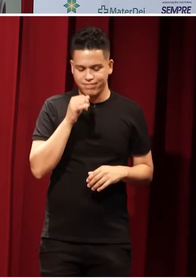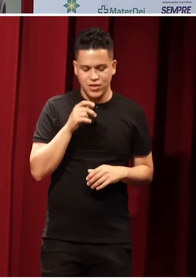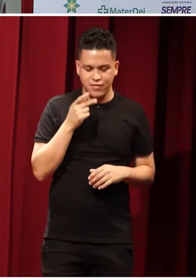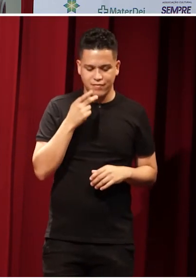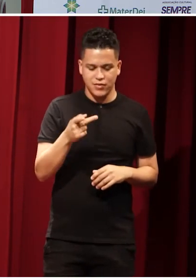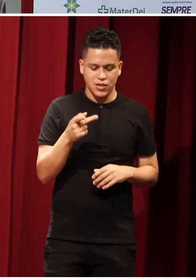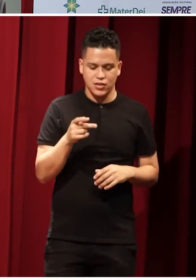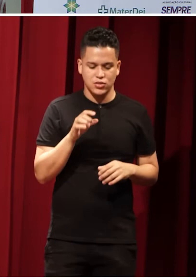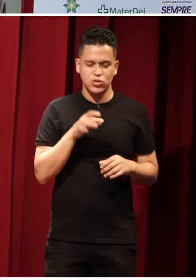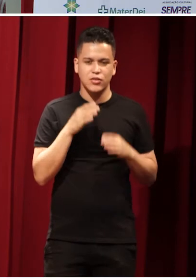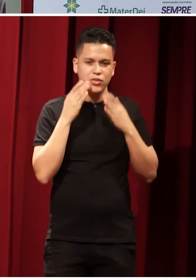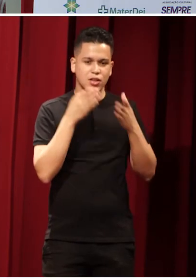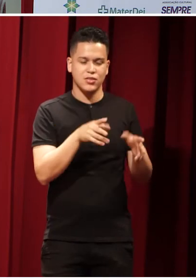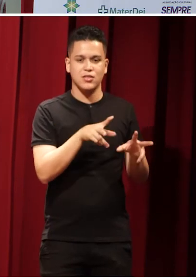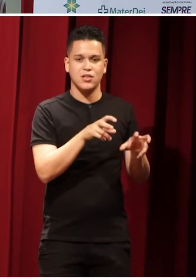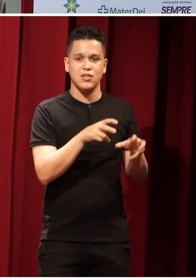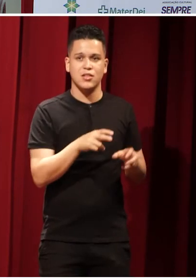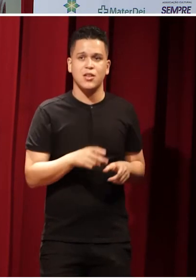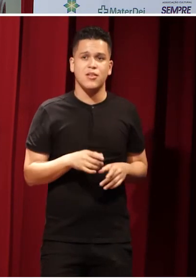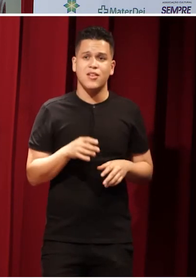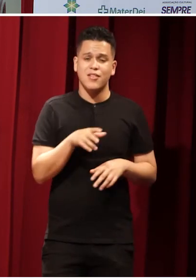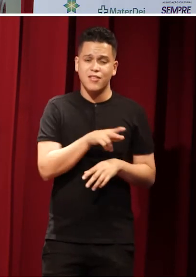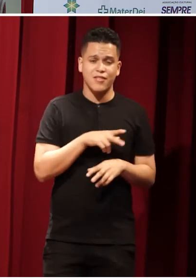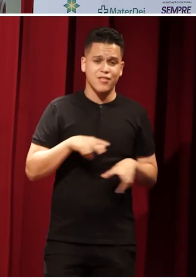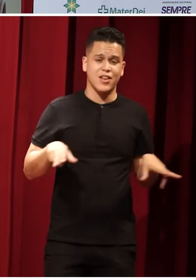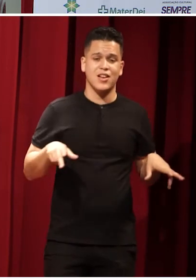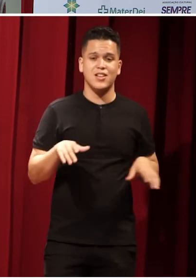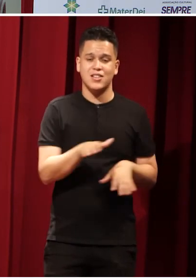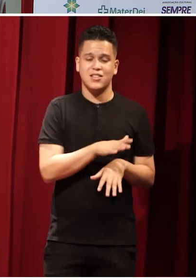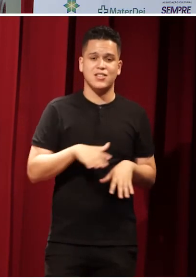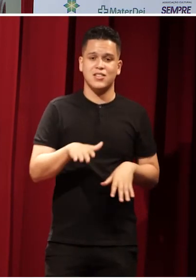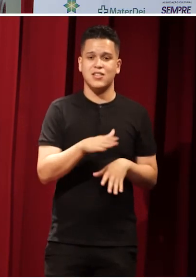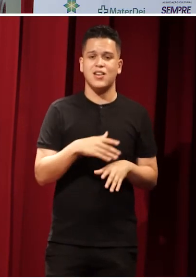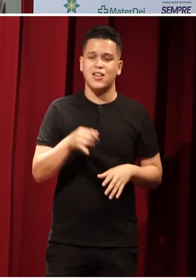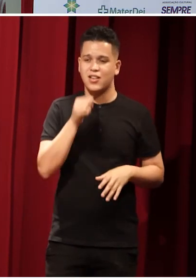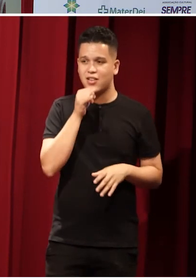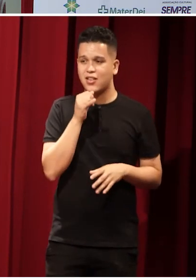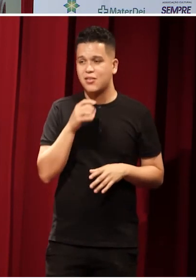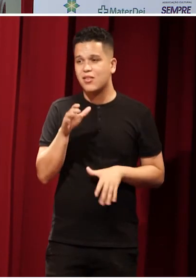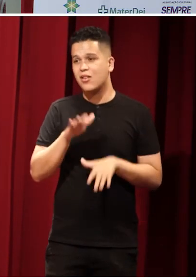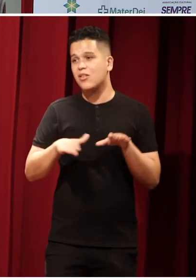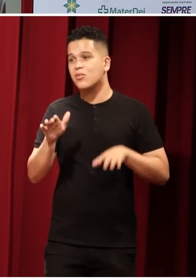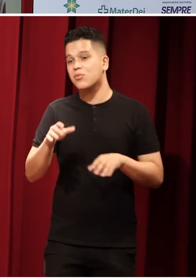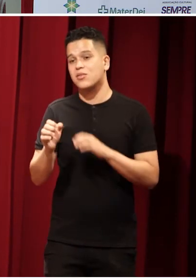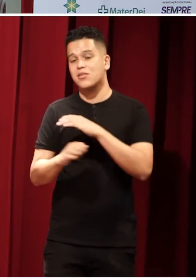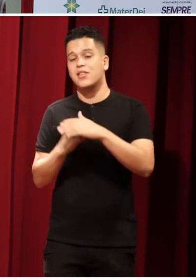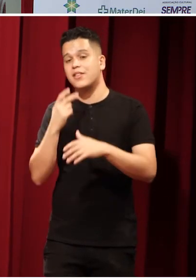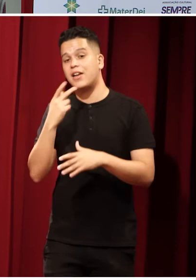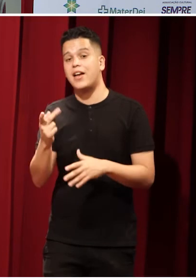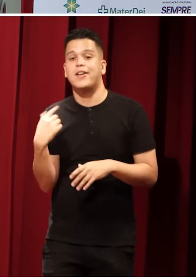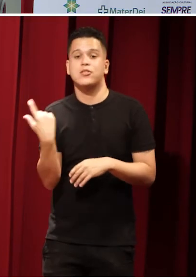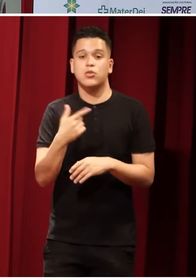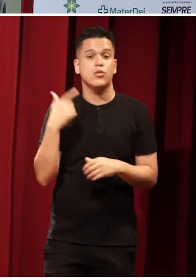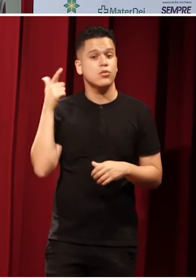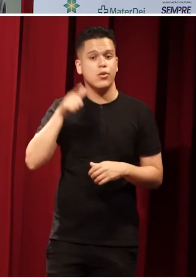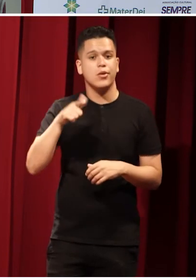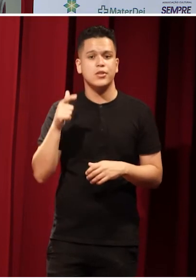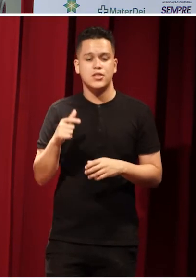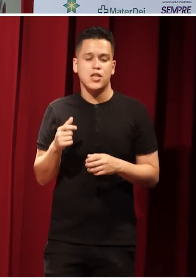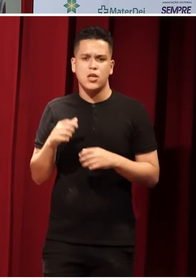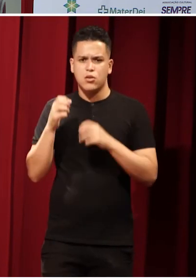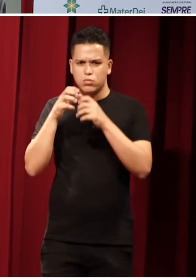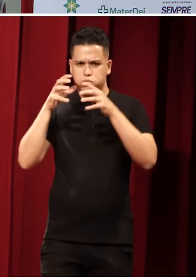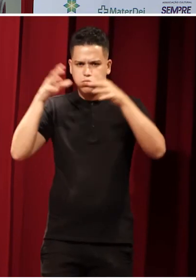não é só a retórica, da tomada de posição de várias partes do setor financeiro, de que nós vamos